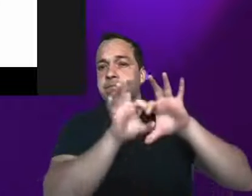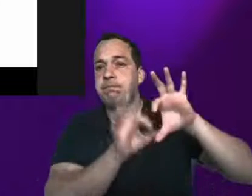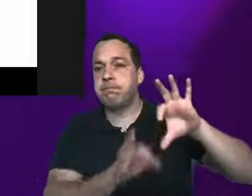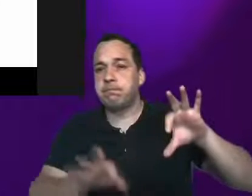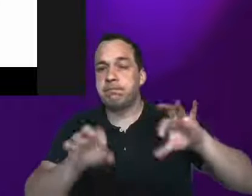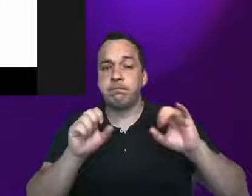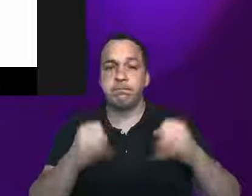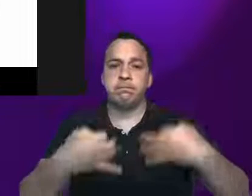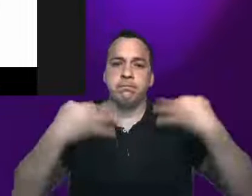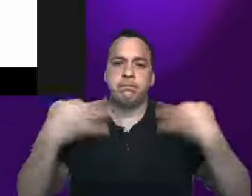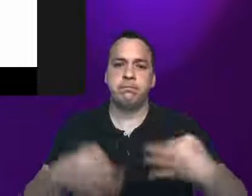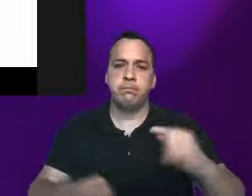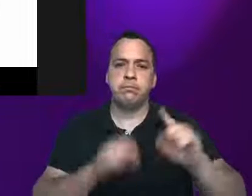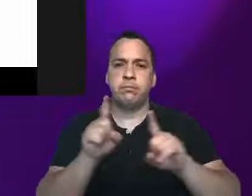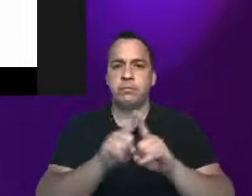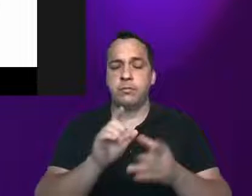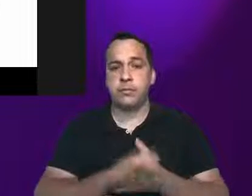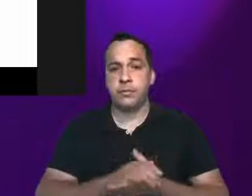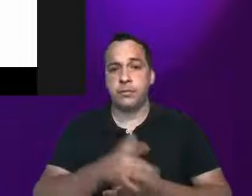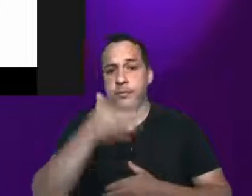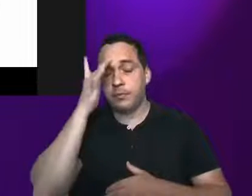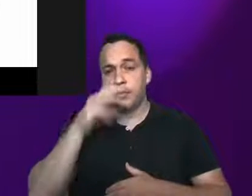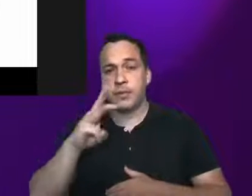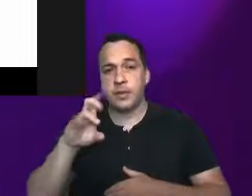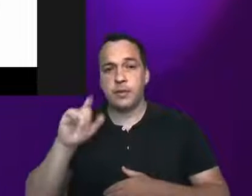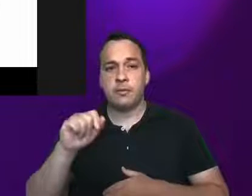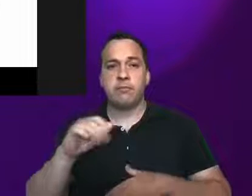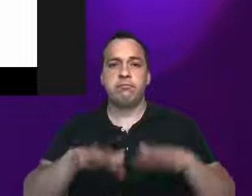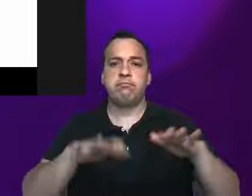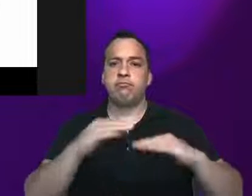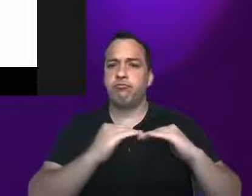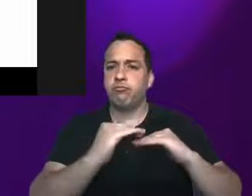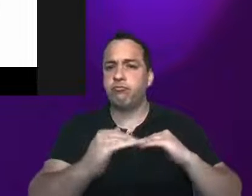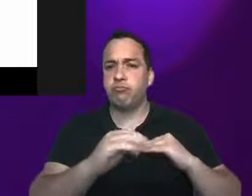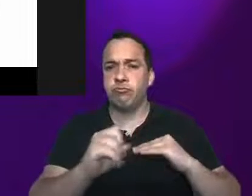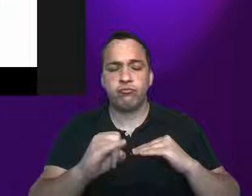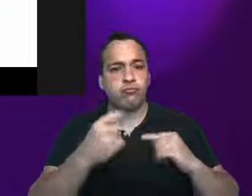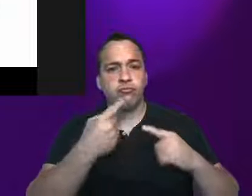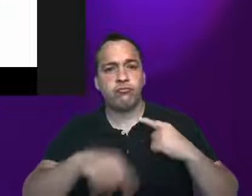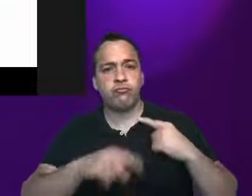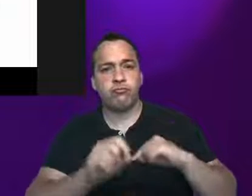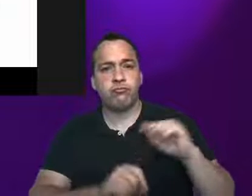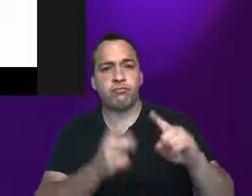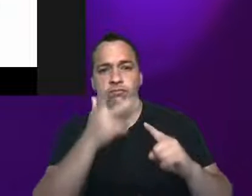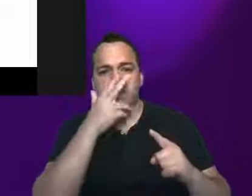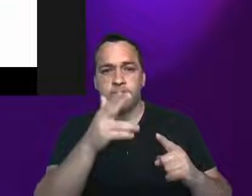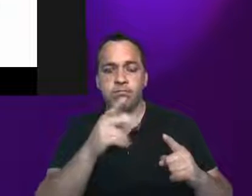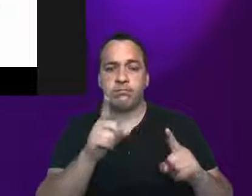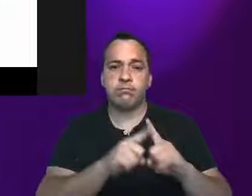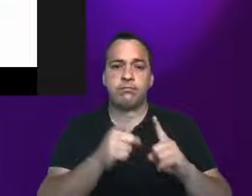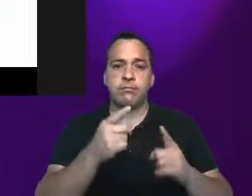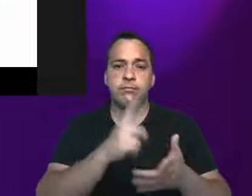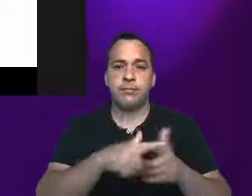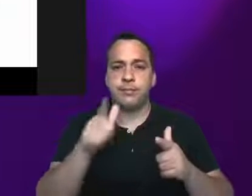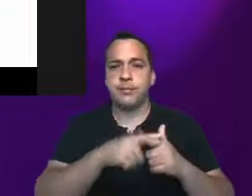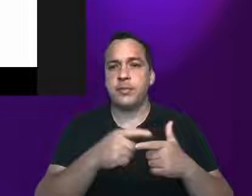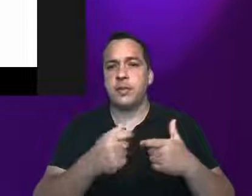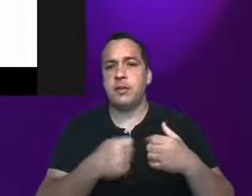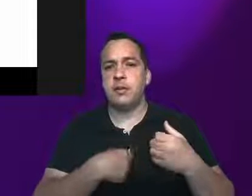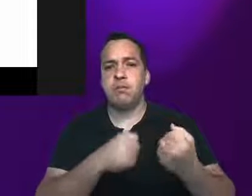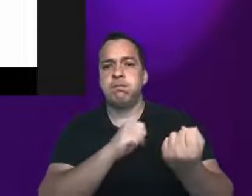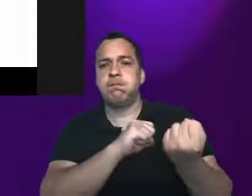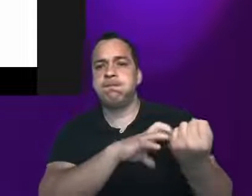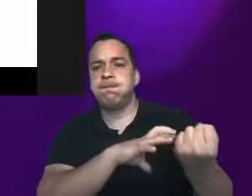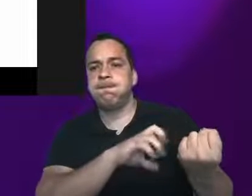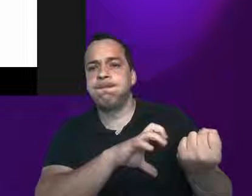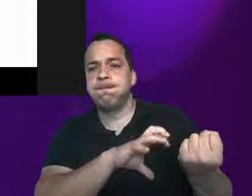a pressão arterial média do paciente fica estável. Quando você tem isso inadequado, é como se houvesse um colapso dos vasos e o desenvolvimento